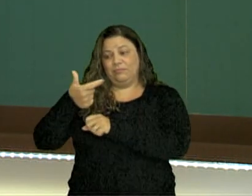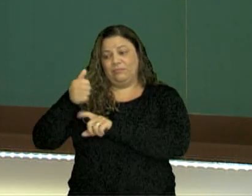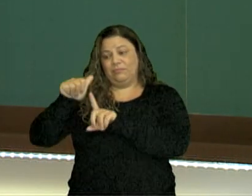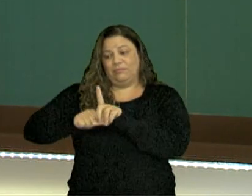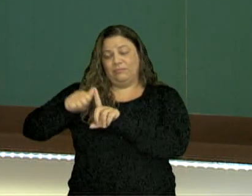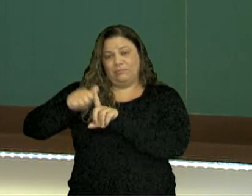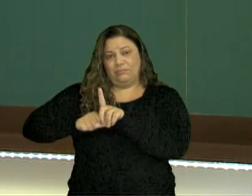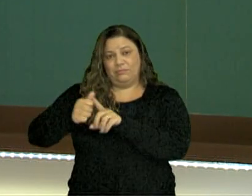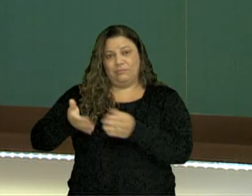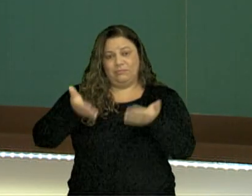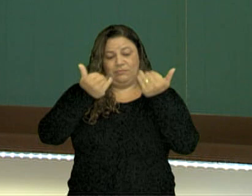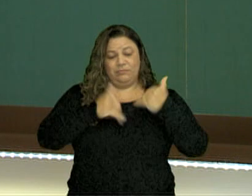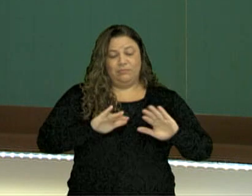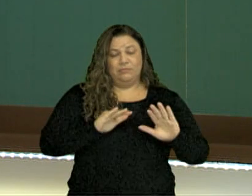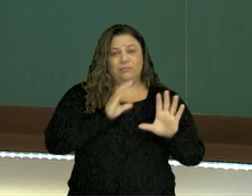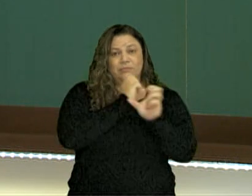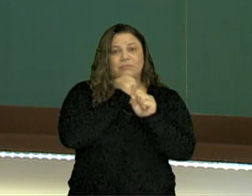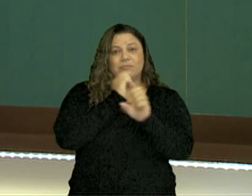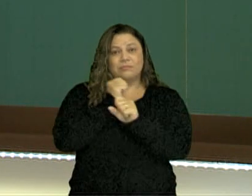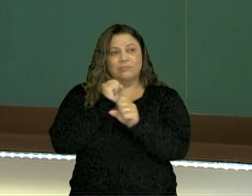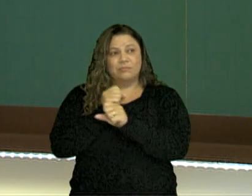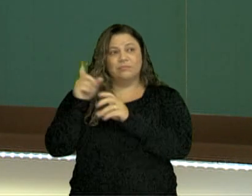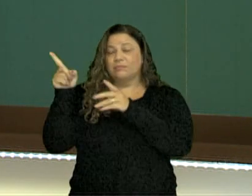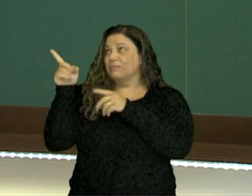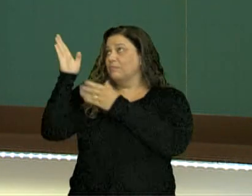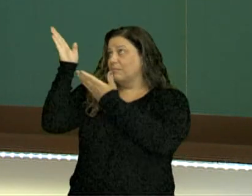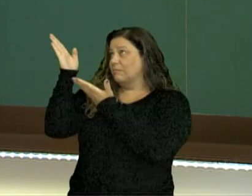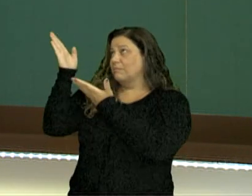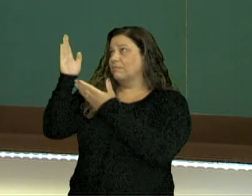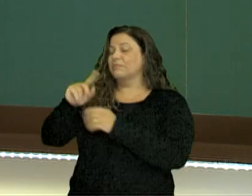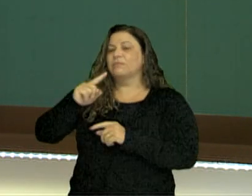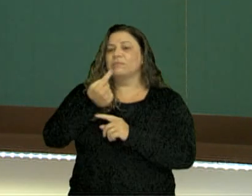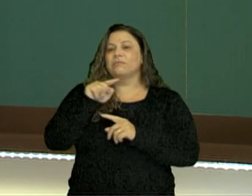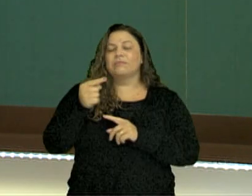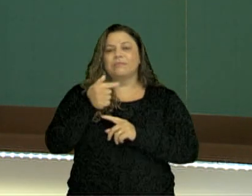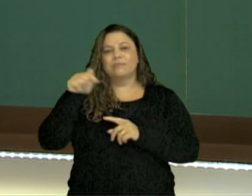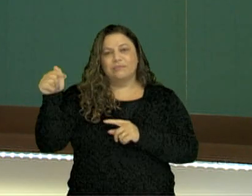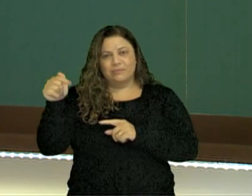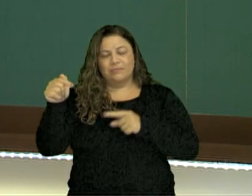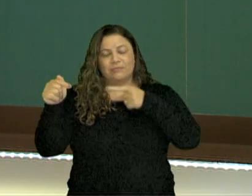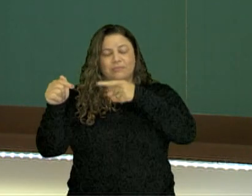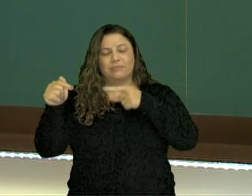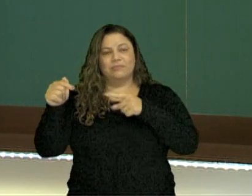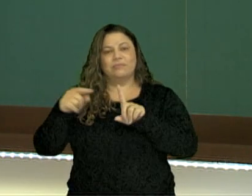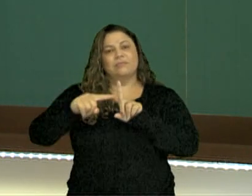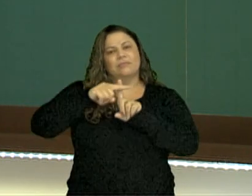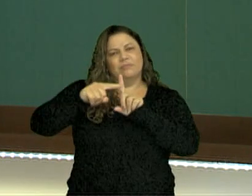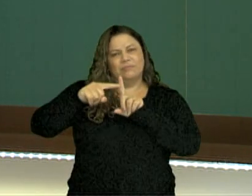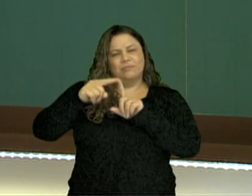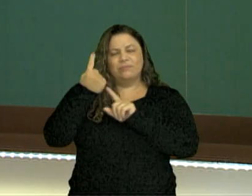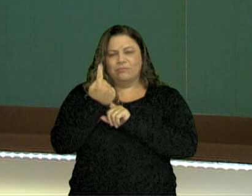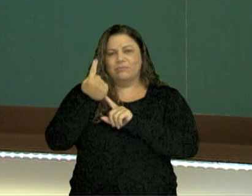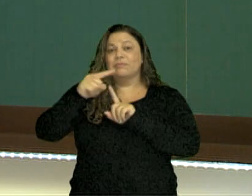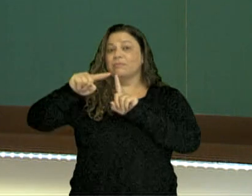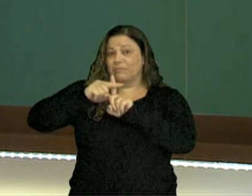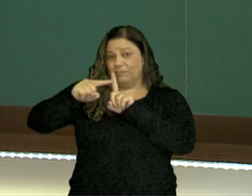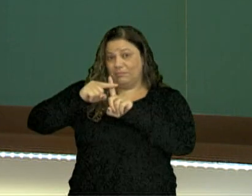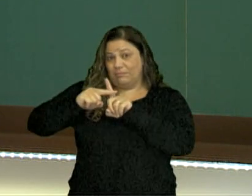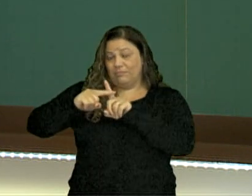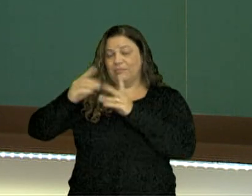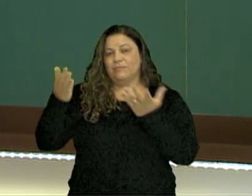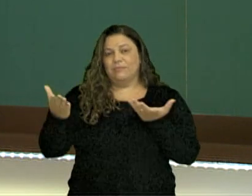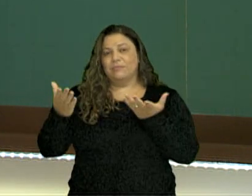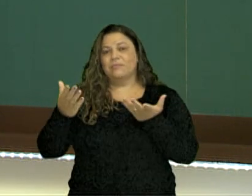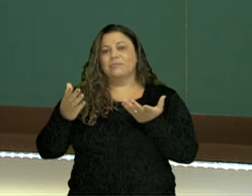aqui. Somando esses dois, deu 1,7. Aqui, 1 mais 0, 1 mais